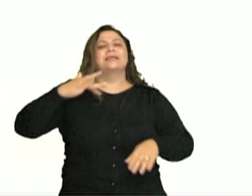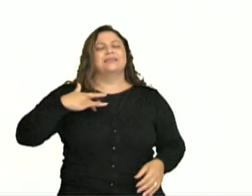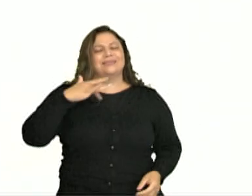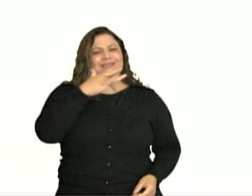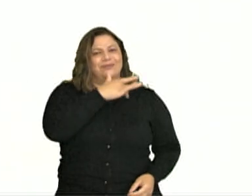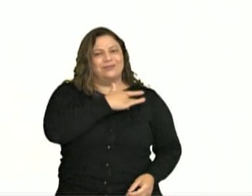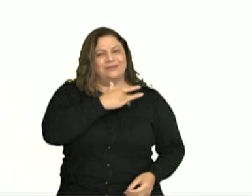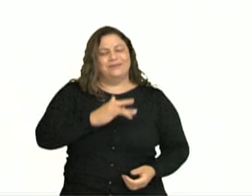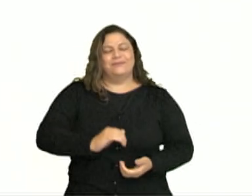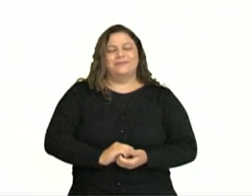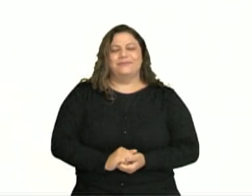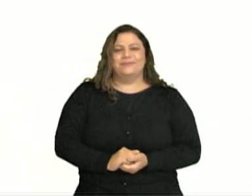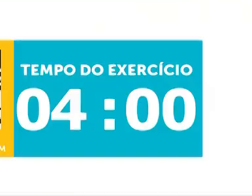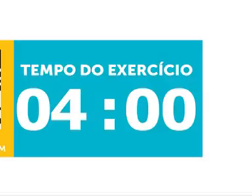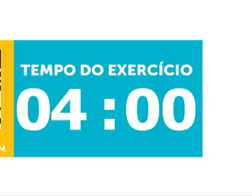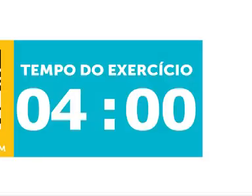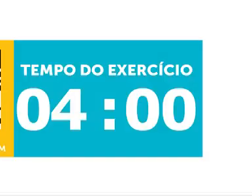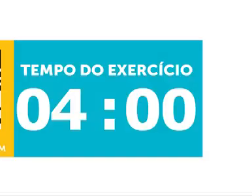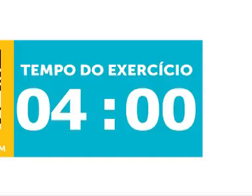com vocês.